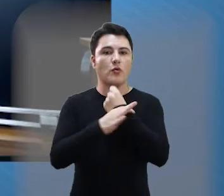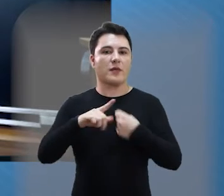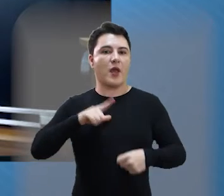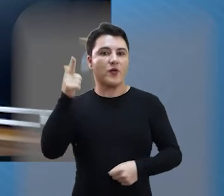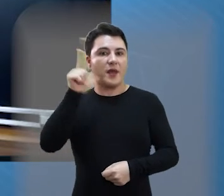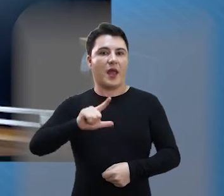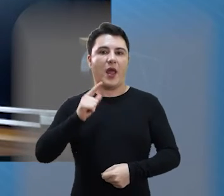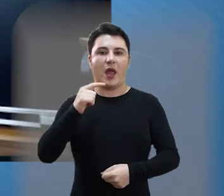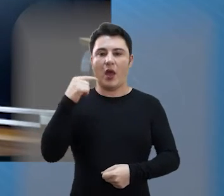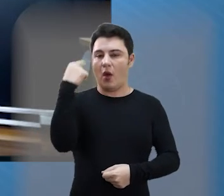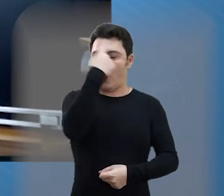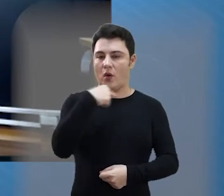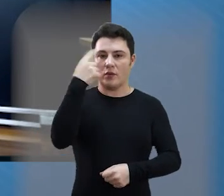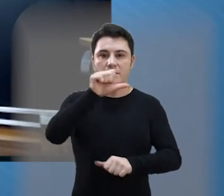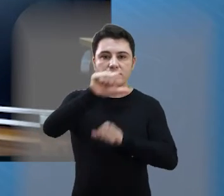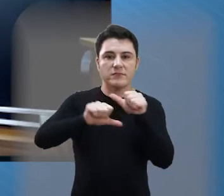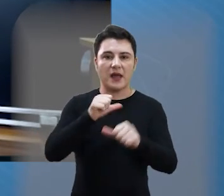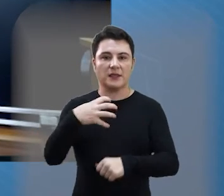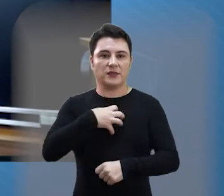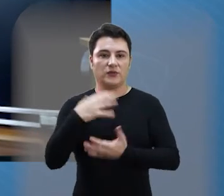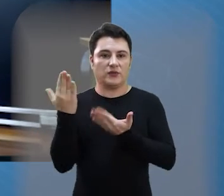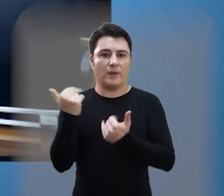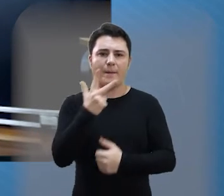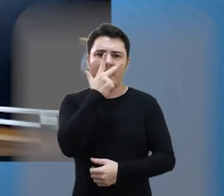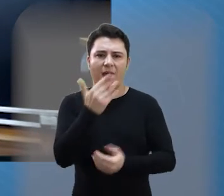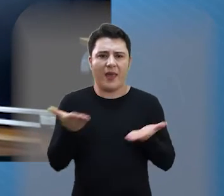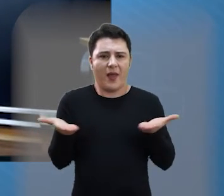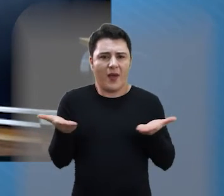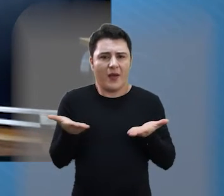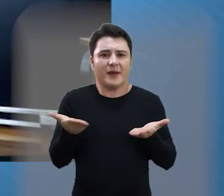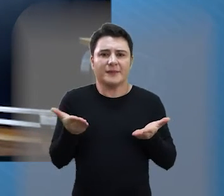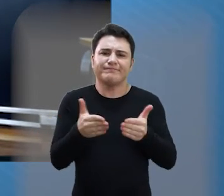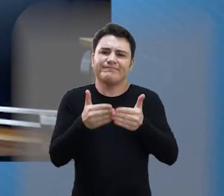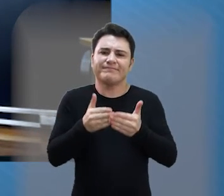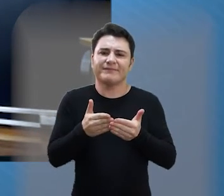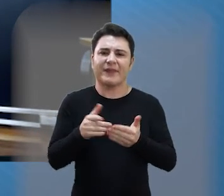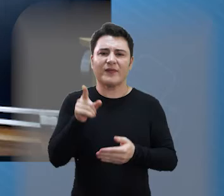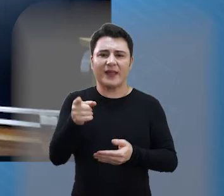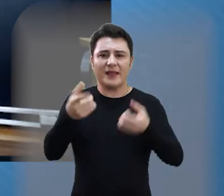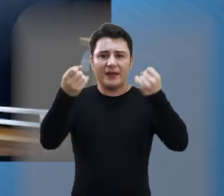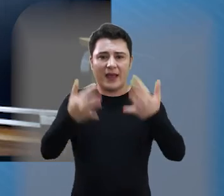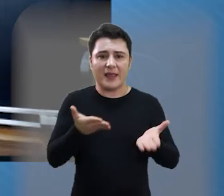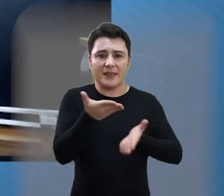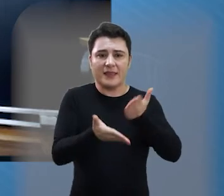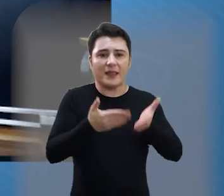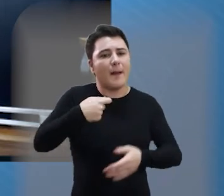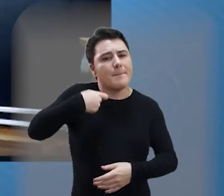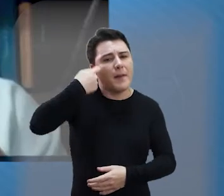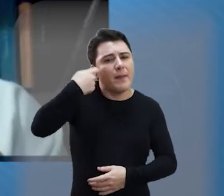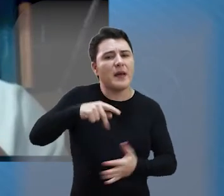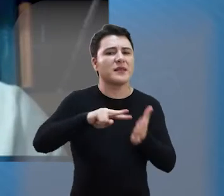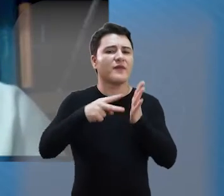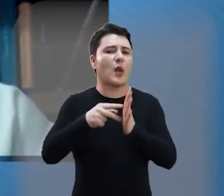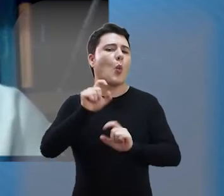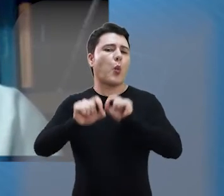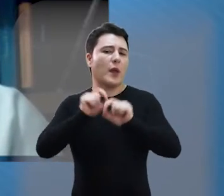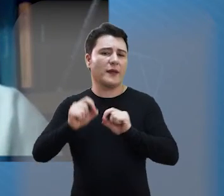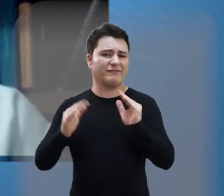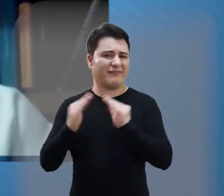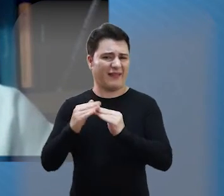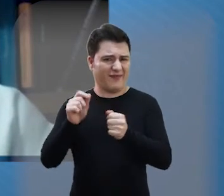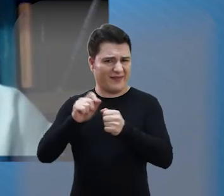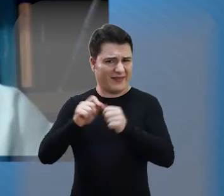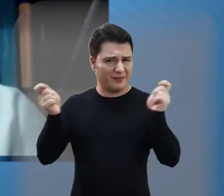prática. Fala para a gente o que é esse procedimento e quais são os riscos de fazê-lo em casa. Então, assim, na